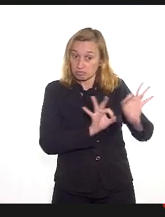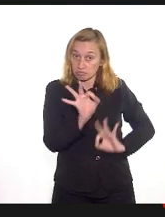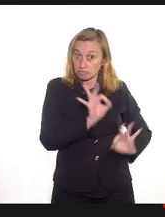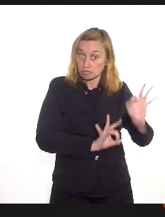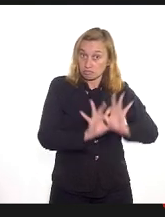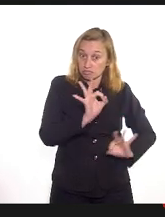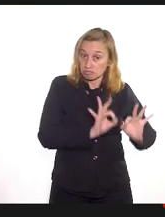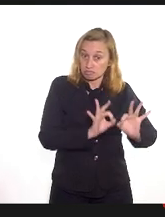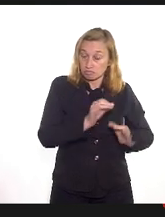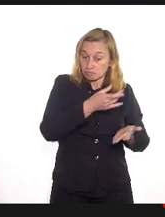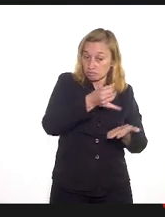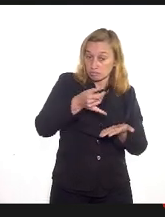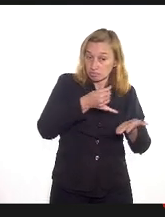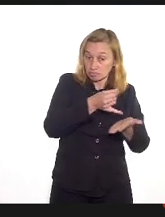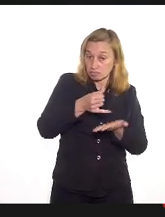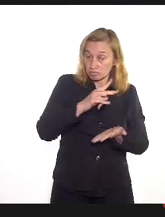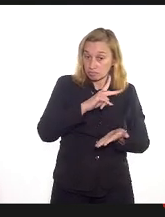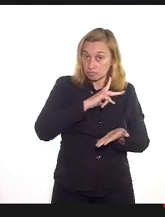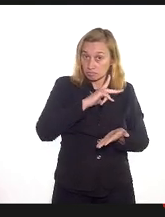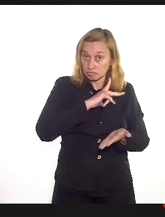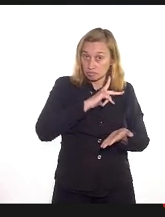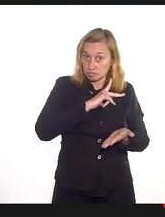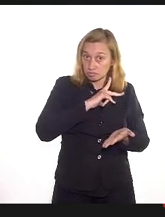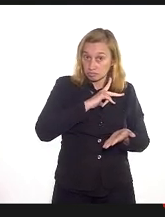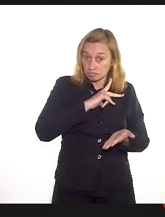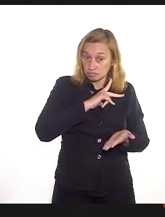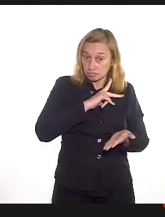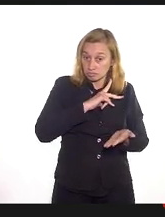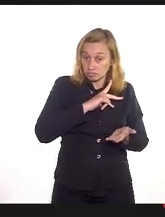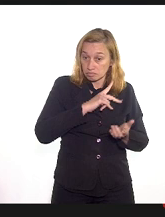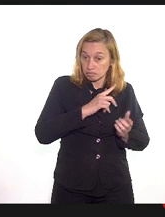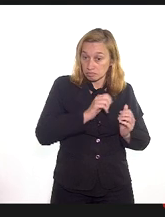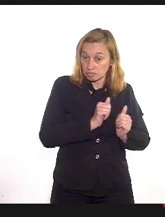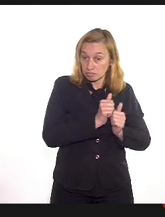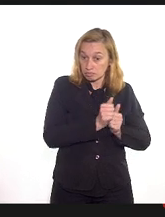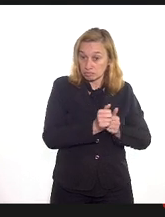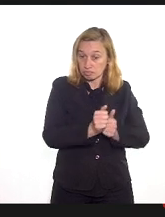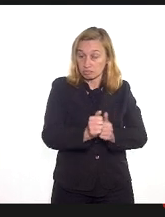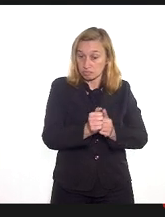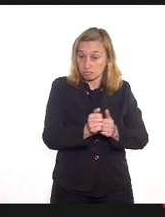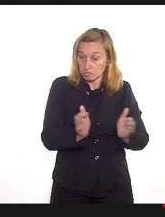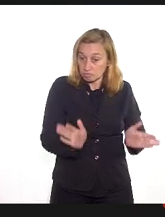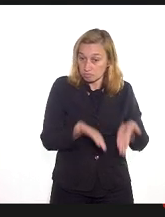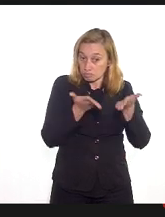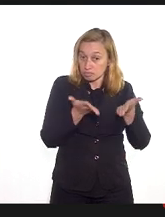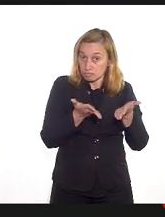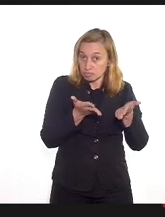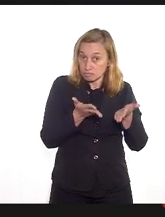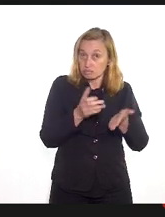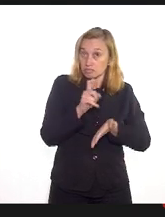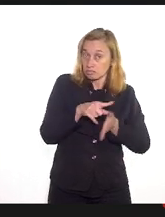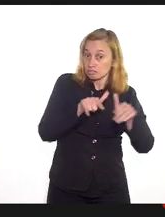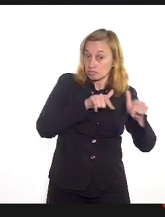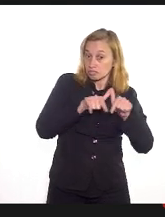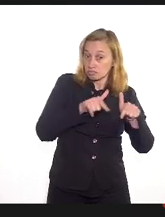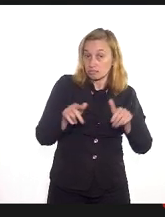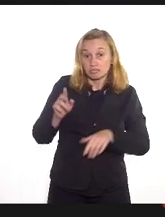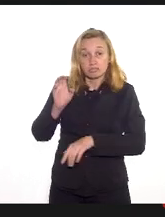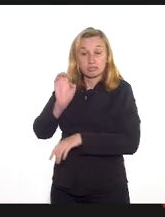auto-organização do capital privado sendo conduzido, incentivado, e esse é o papel do